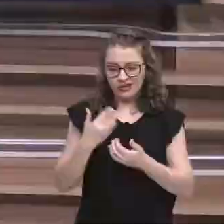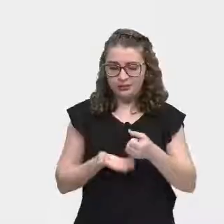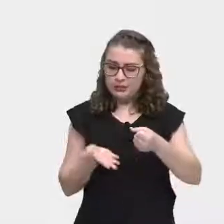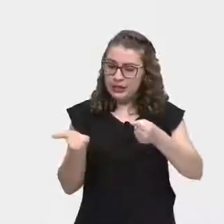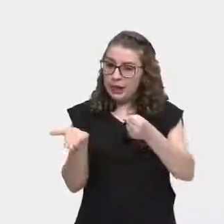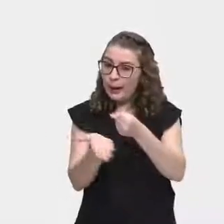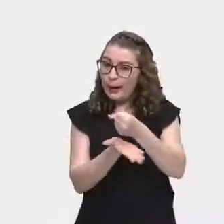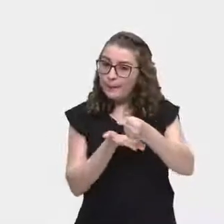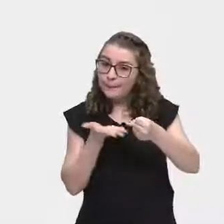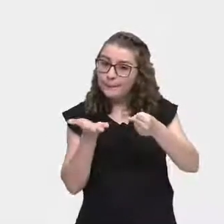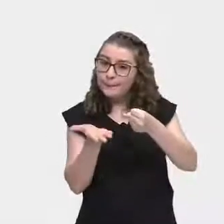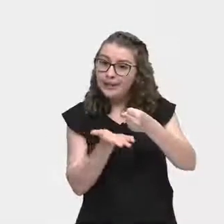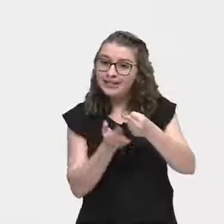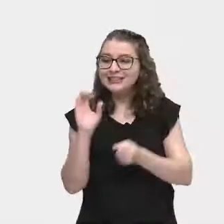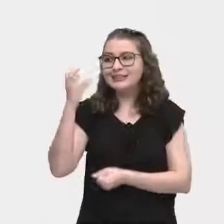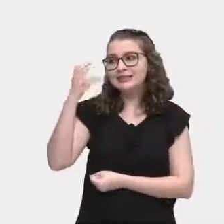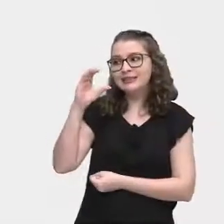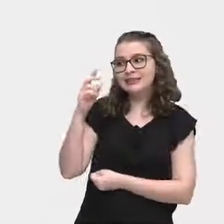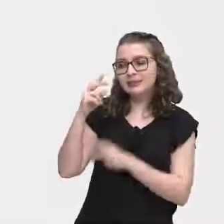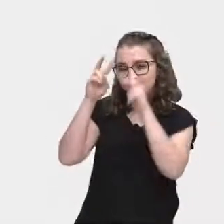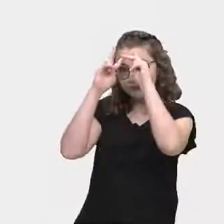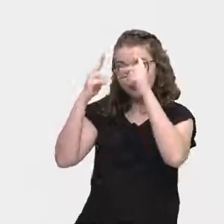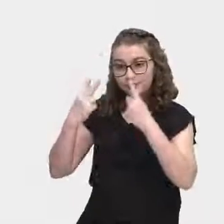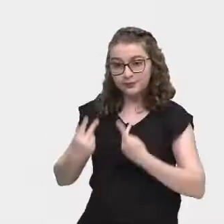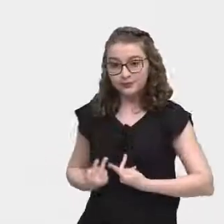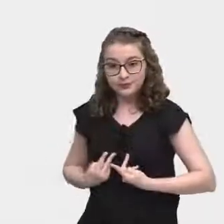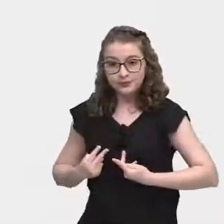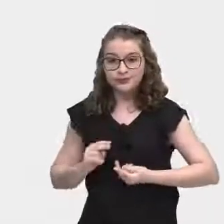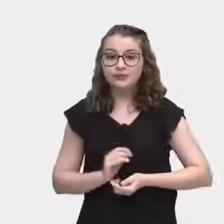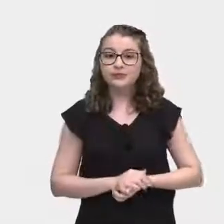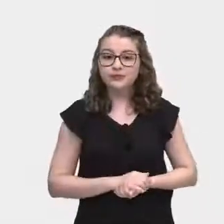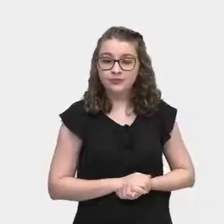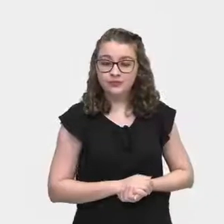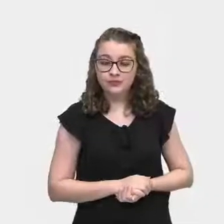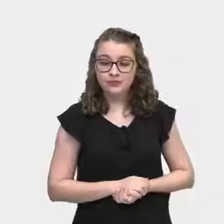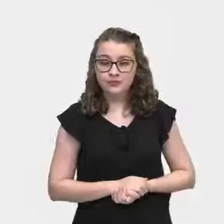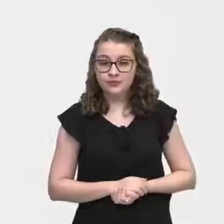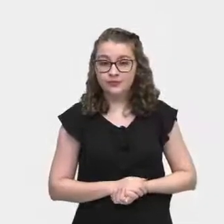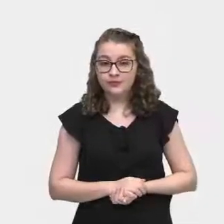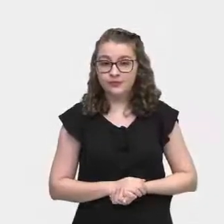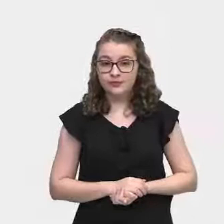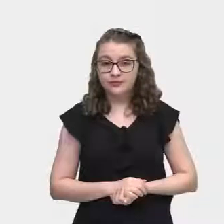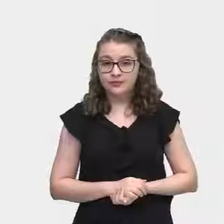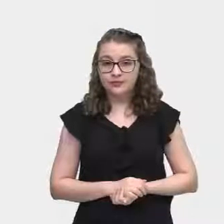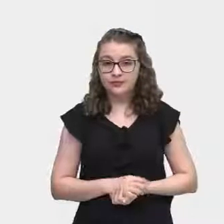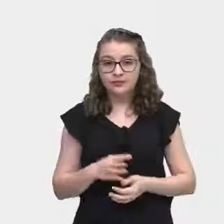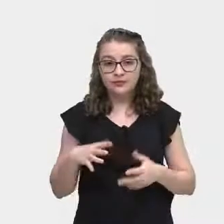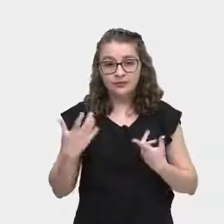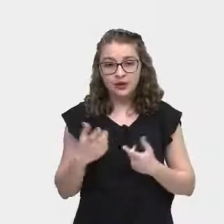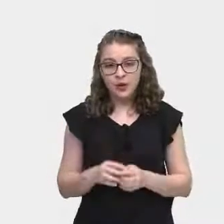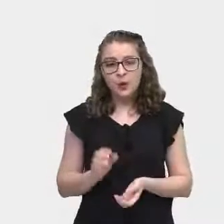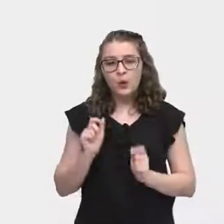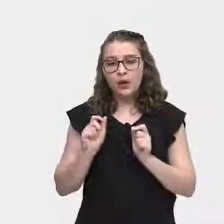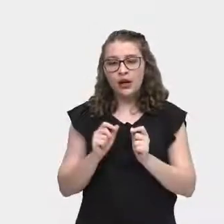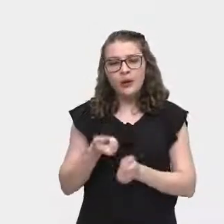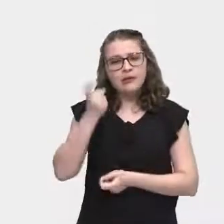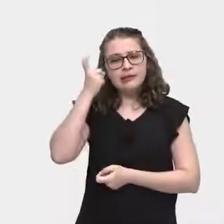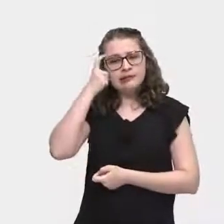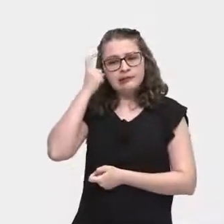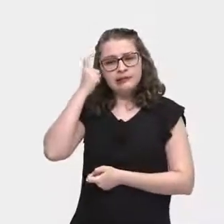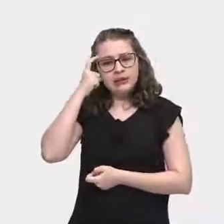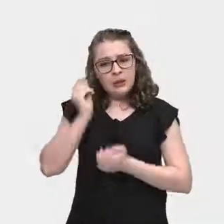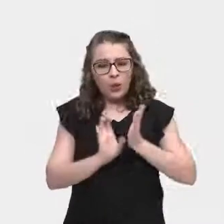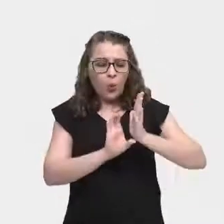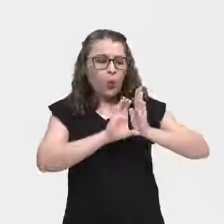né, para as ciências humanas? Primeiro, podemos falar de um pensamento conceitual. Vem